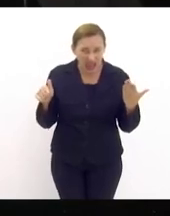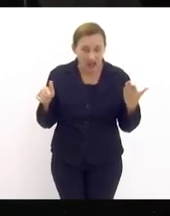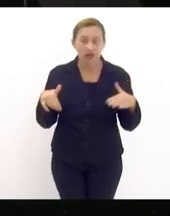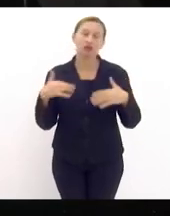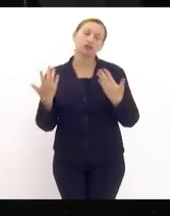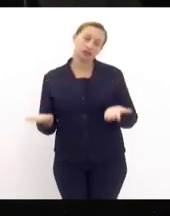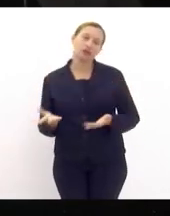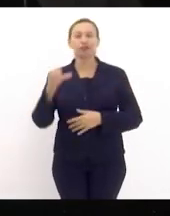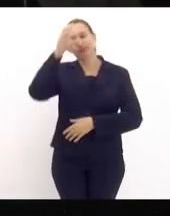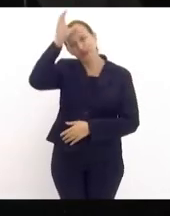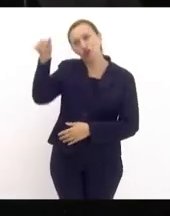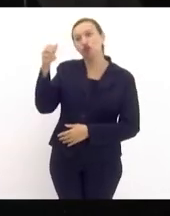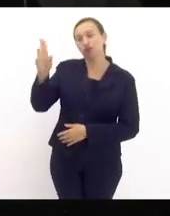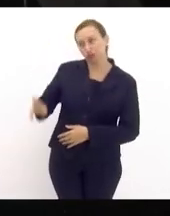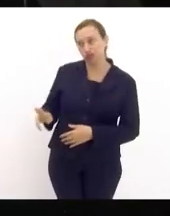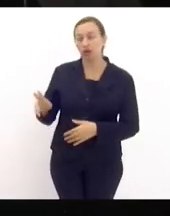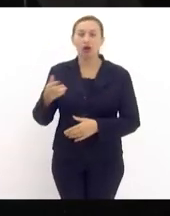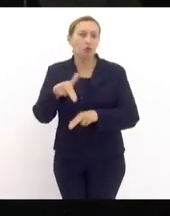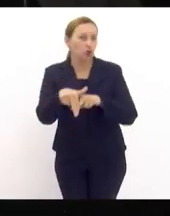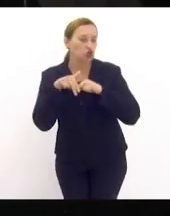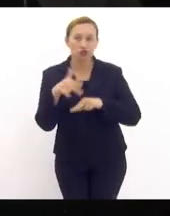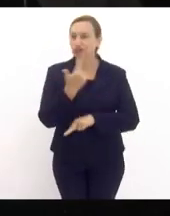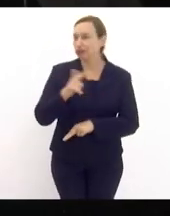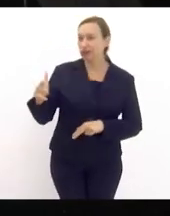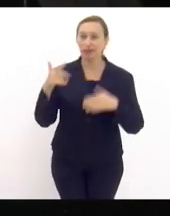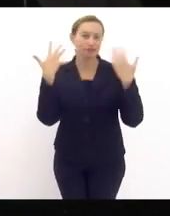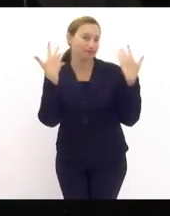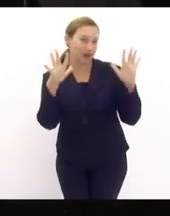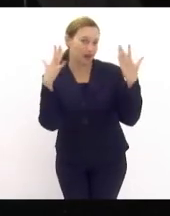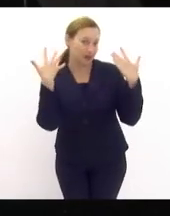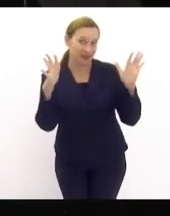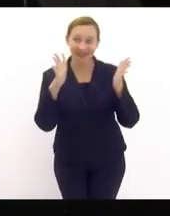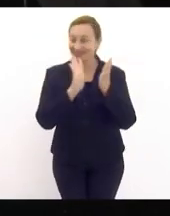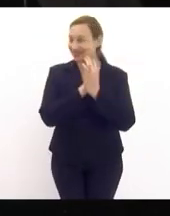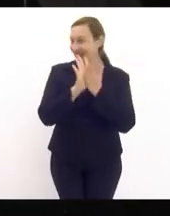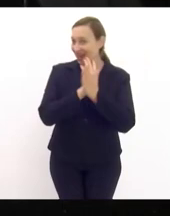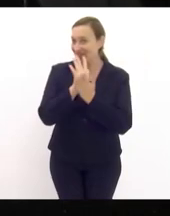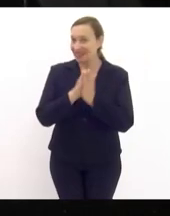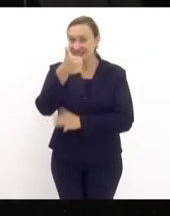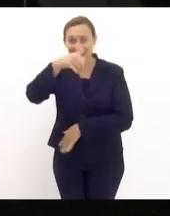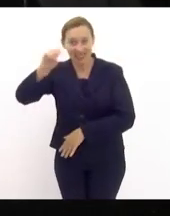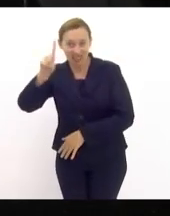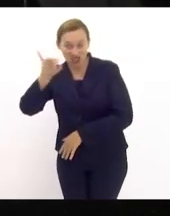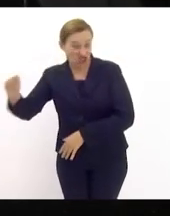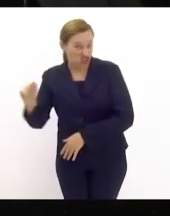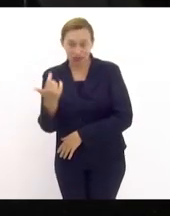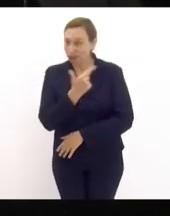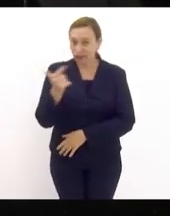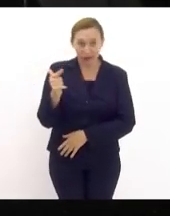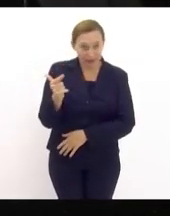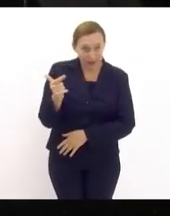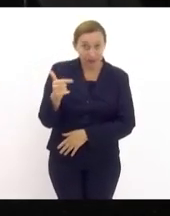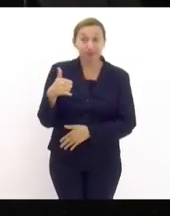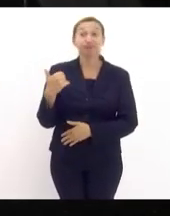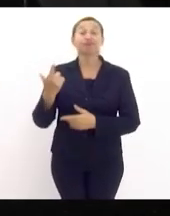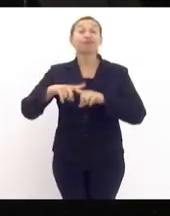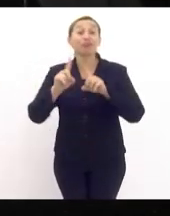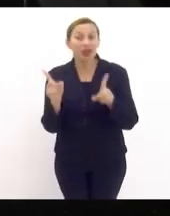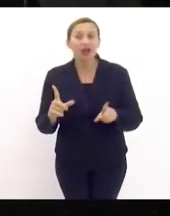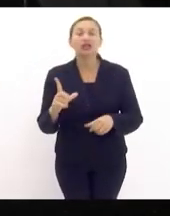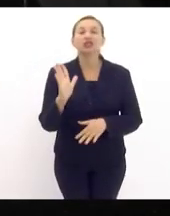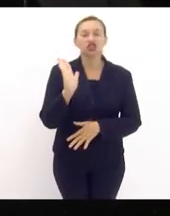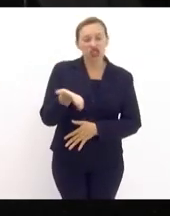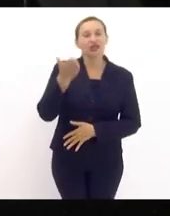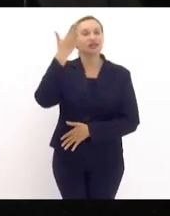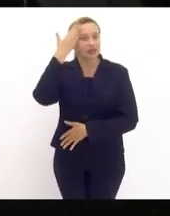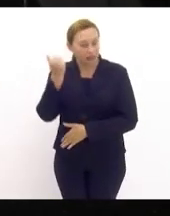Então, tia Ju, não temos motivos para comemoração desses 100 dias. Não temos. Mas nós já